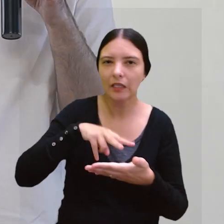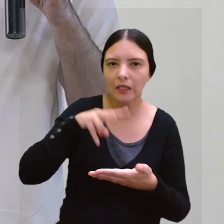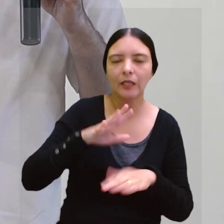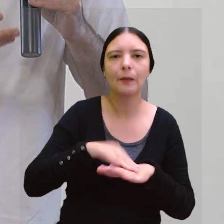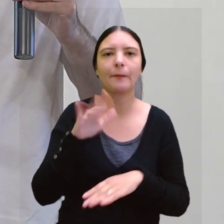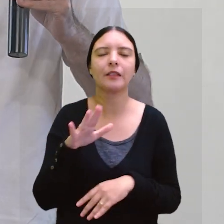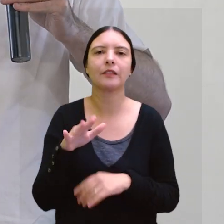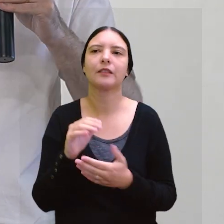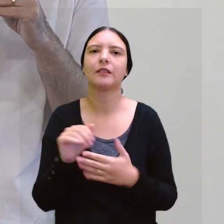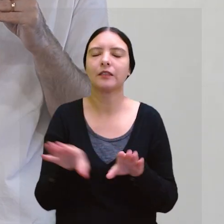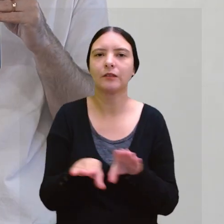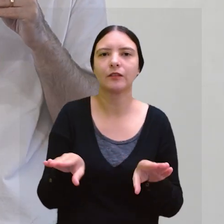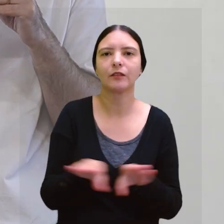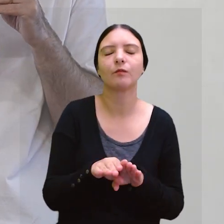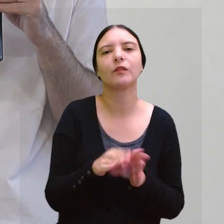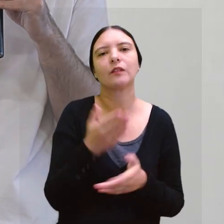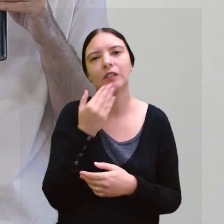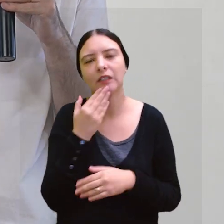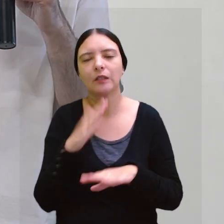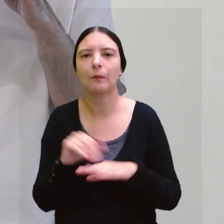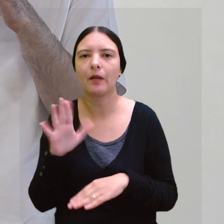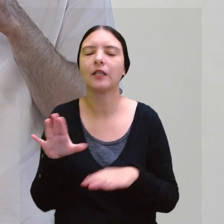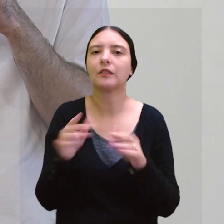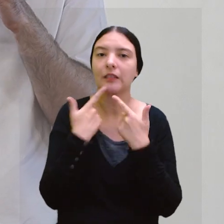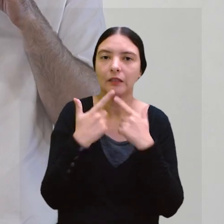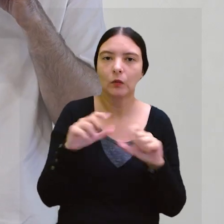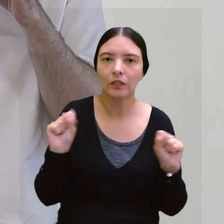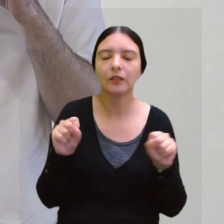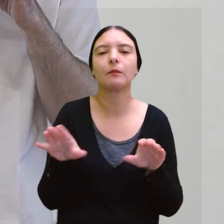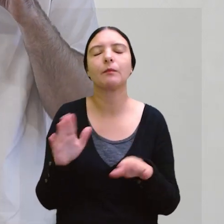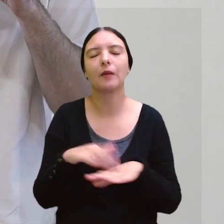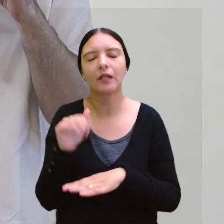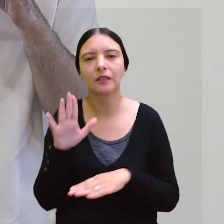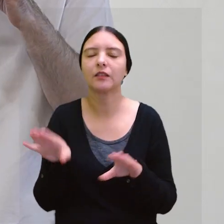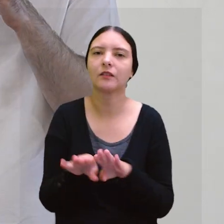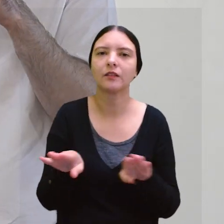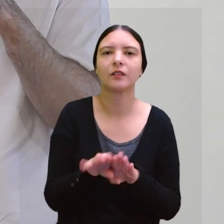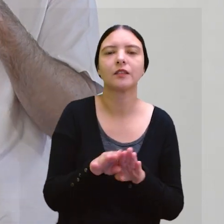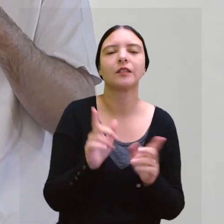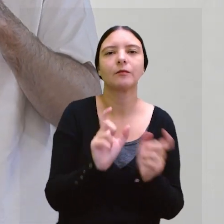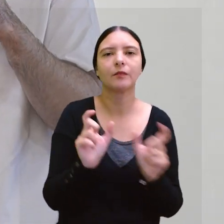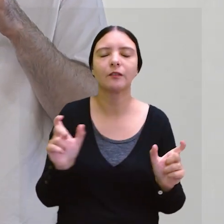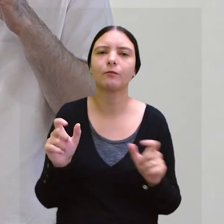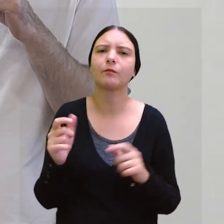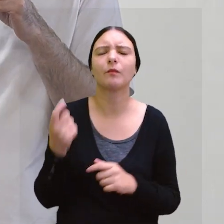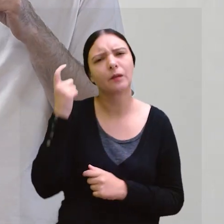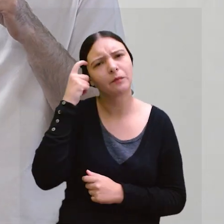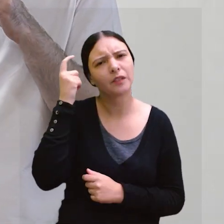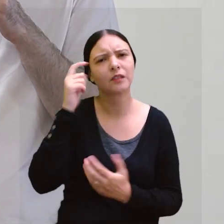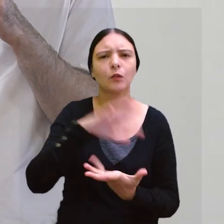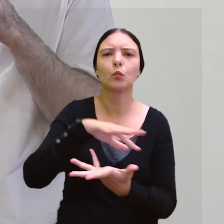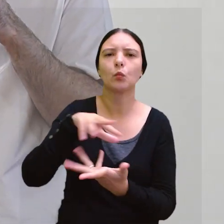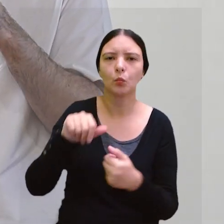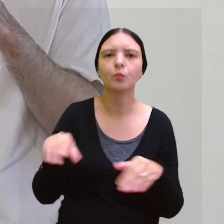melhor facilidade, quem tem maior facilidade, um maior repertório de linguagem, tem um maior repertório para pensar o